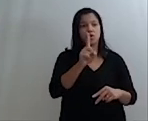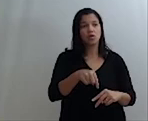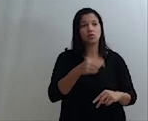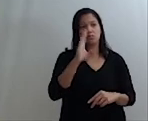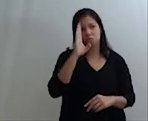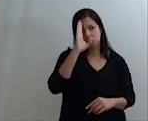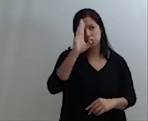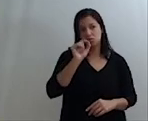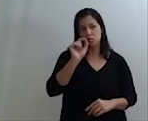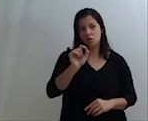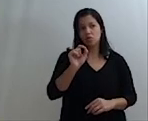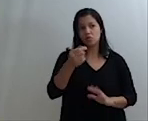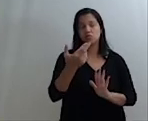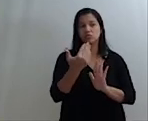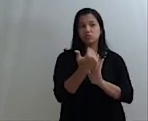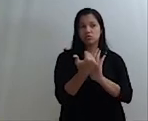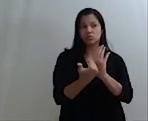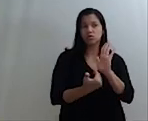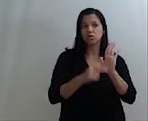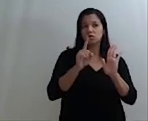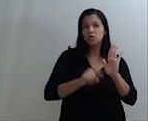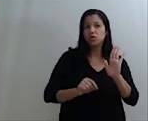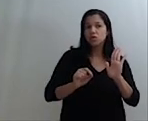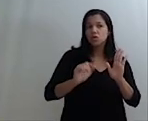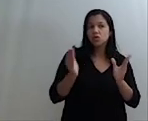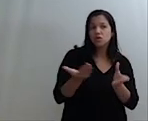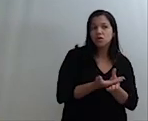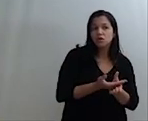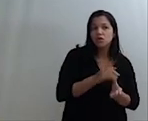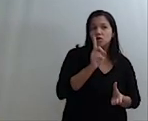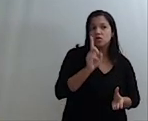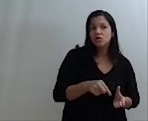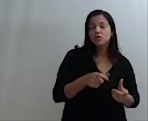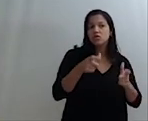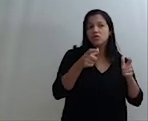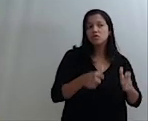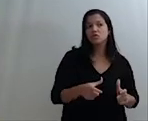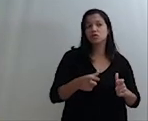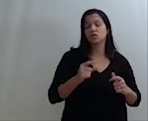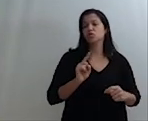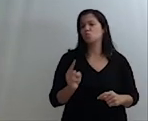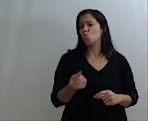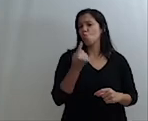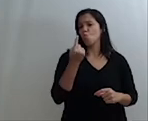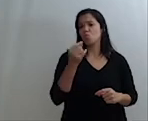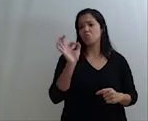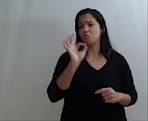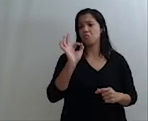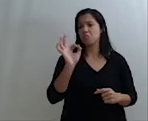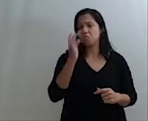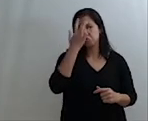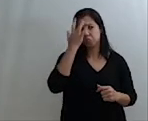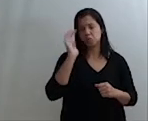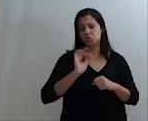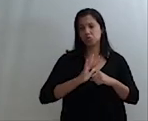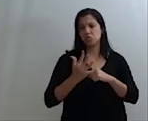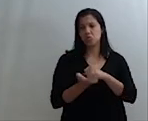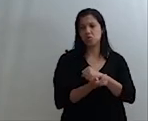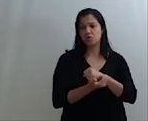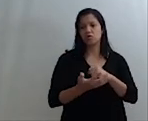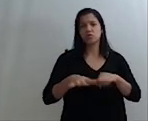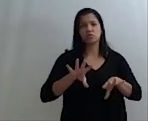premissa disposta na impetração que é somente a existência de um reeducando contaminado pela covid vídeo nos seguintes termos eu faço a transcrição das